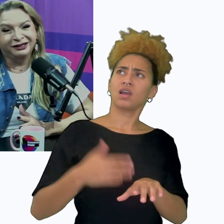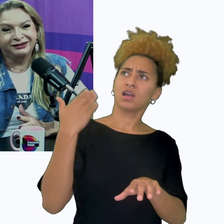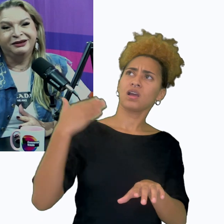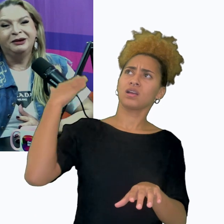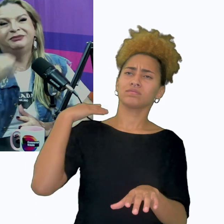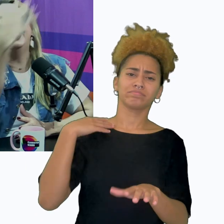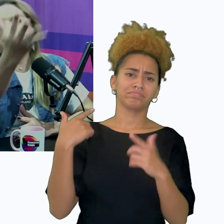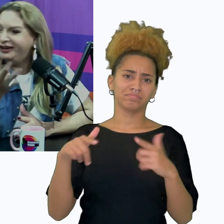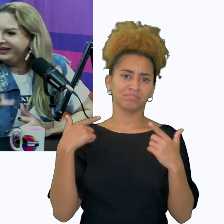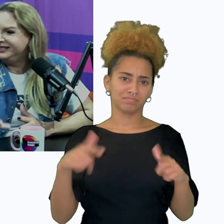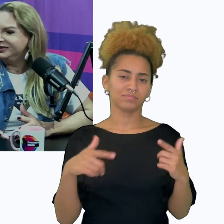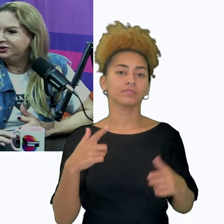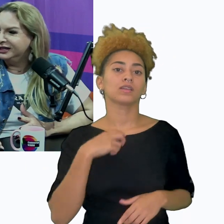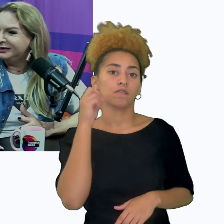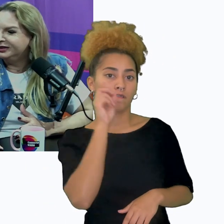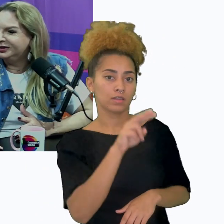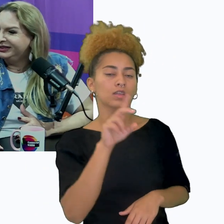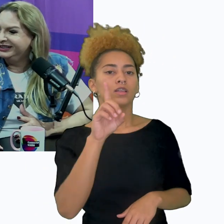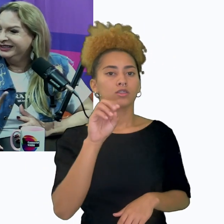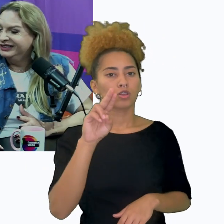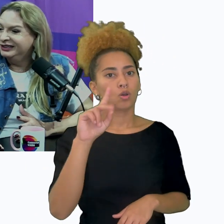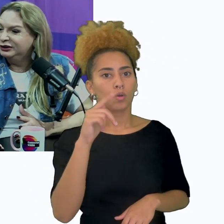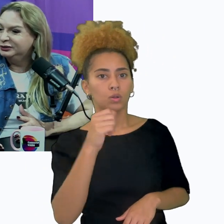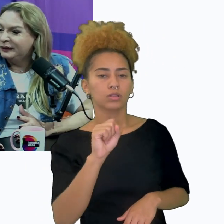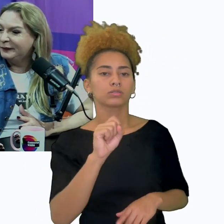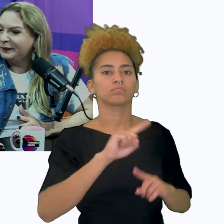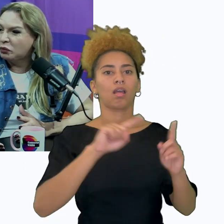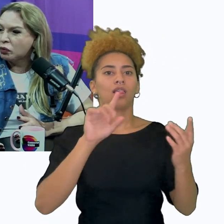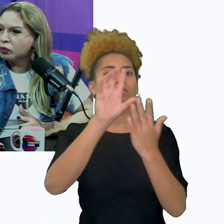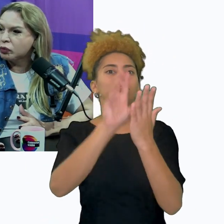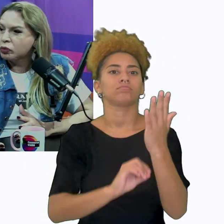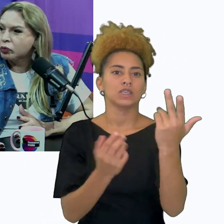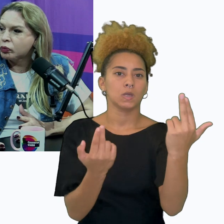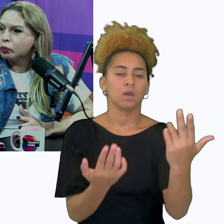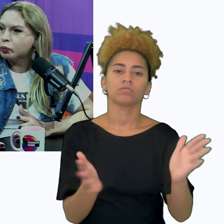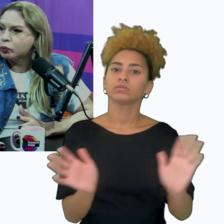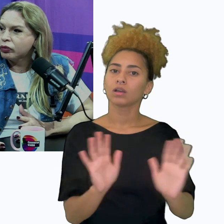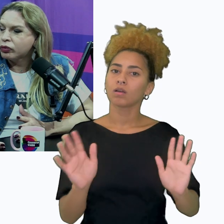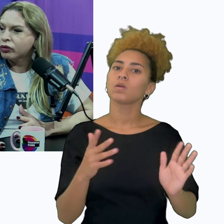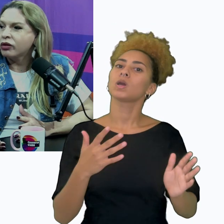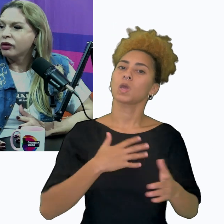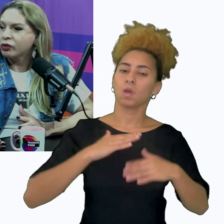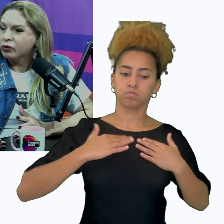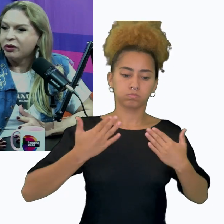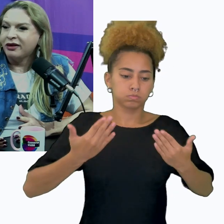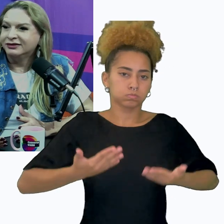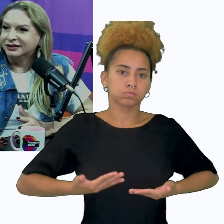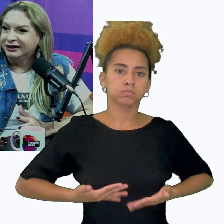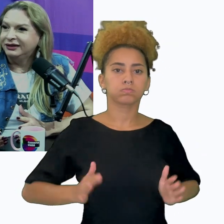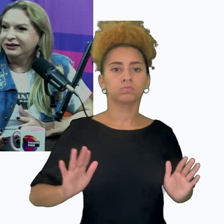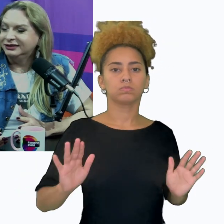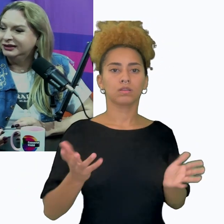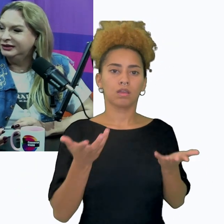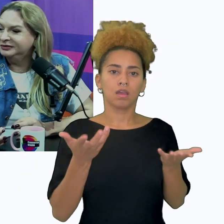Lena ter referências. Pois é, eu vi o Douglas, eu gostava de ver o Douglas fazendo, mas não era minha referência ser igual ao Douglas. Eu queria ter meu peito, eu queria